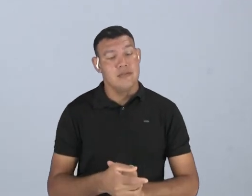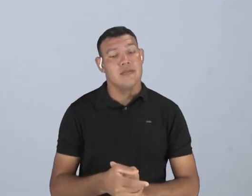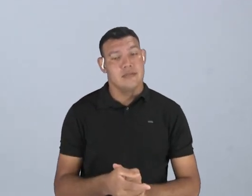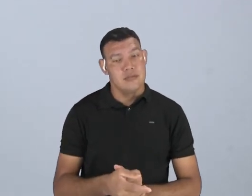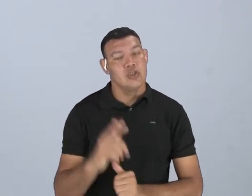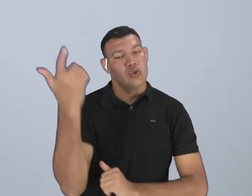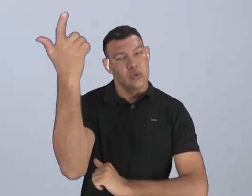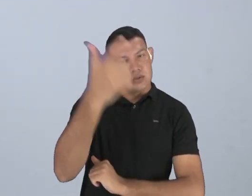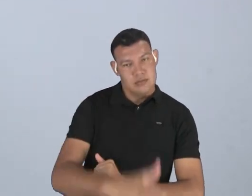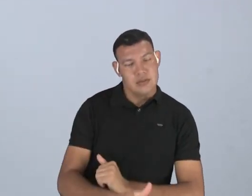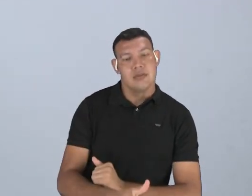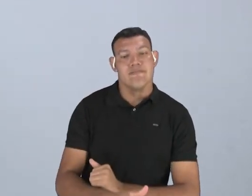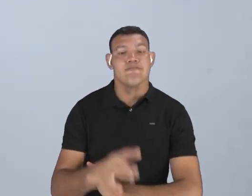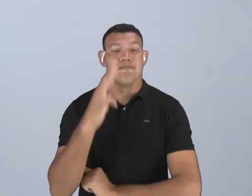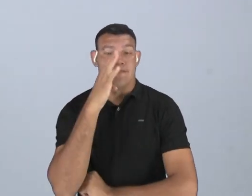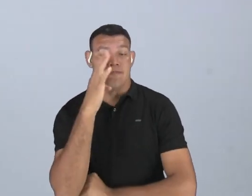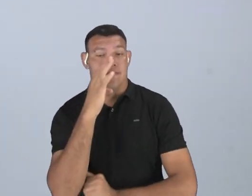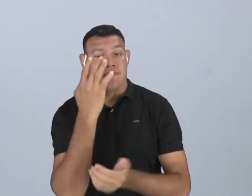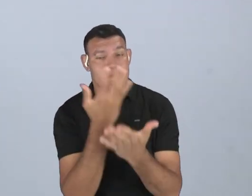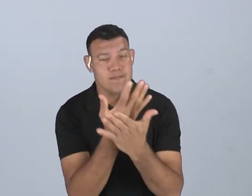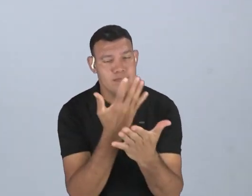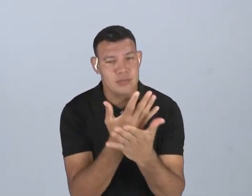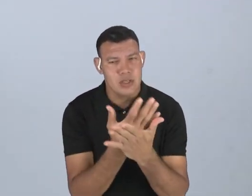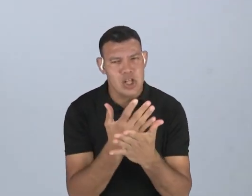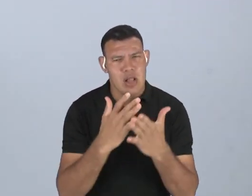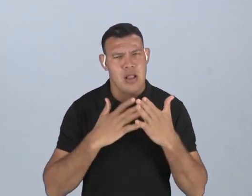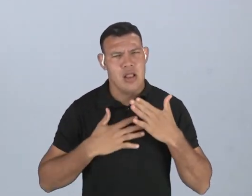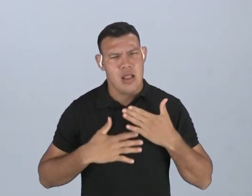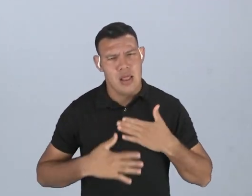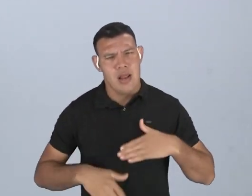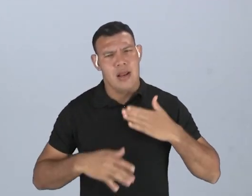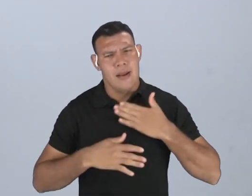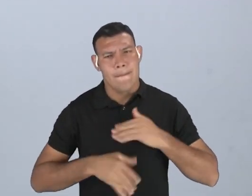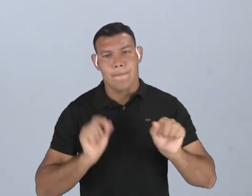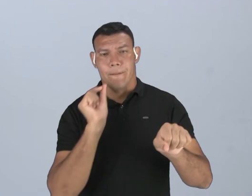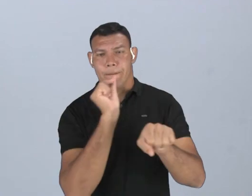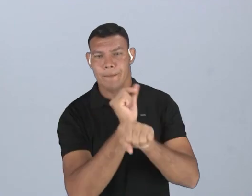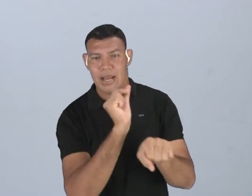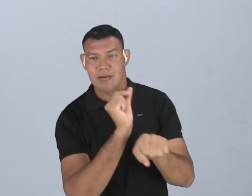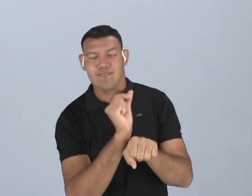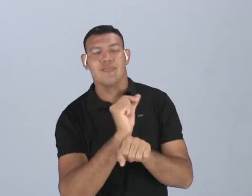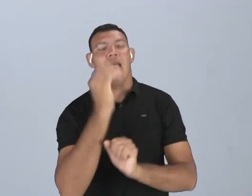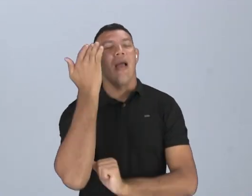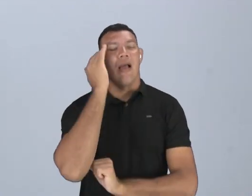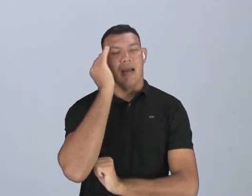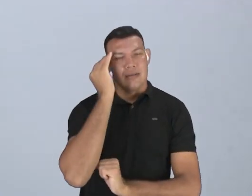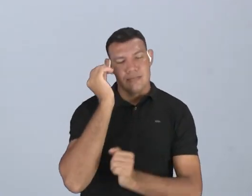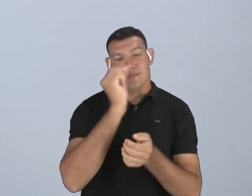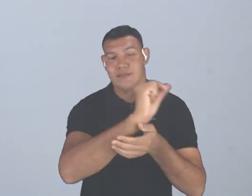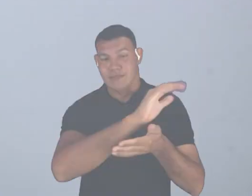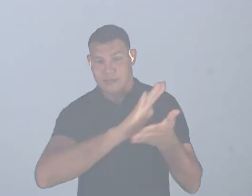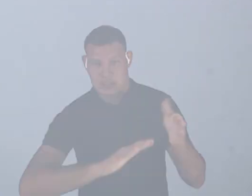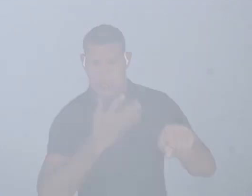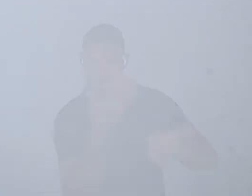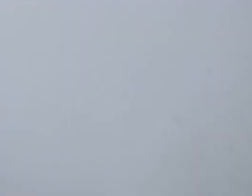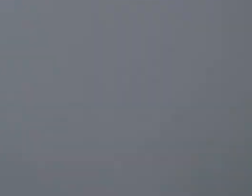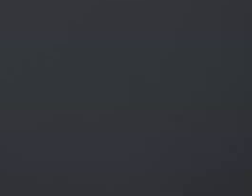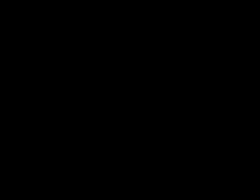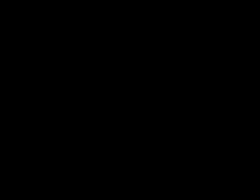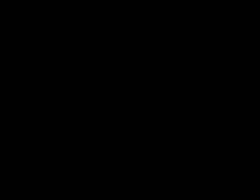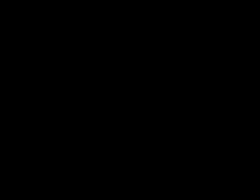novamente às aulas, pausando e procurando entender da melhor forma e sempre exercitando e lendo. Até a próxima aula.